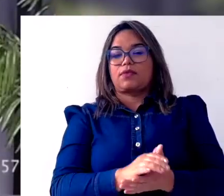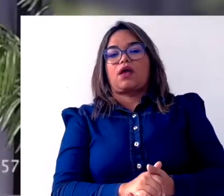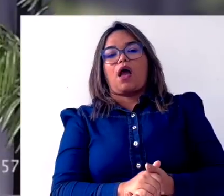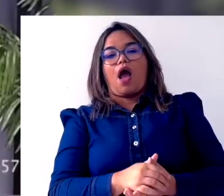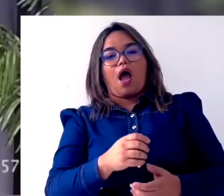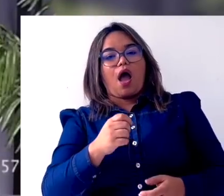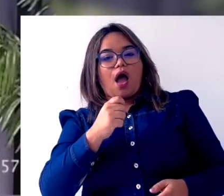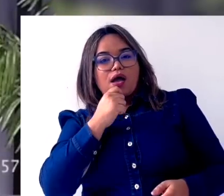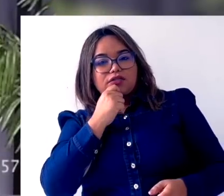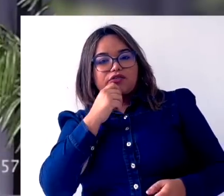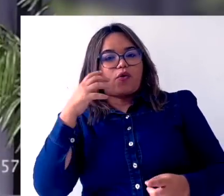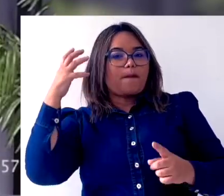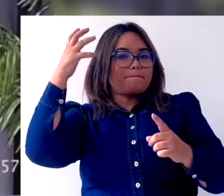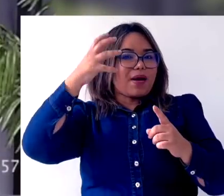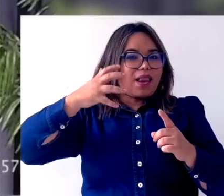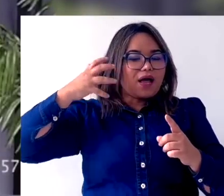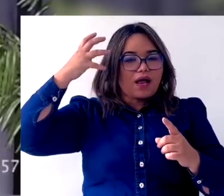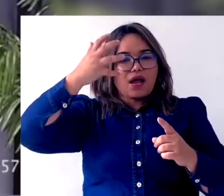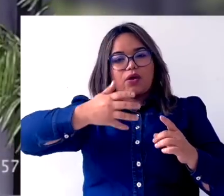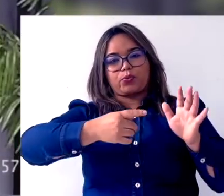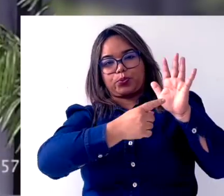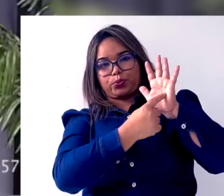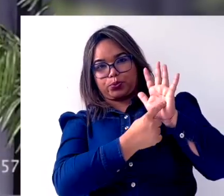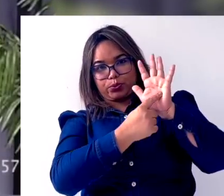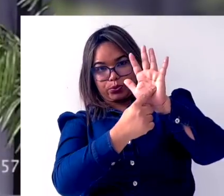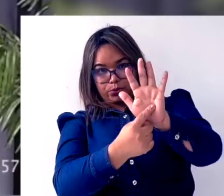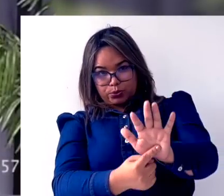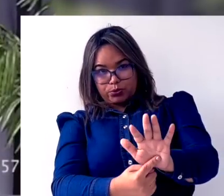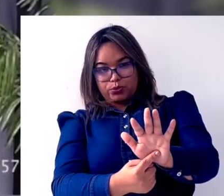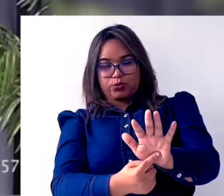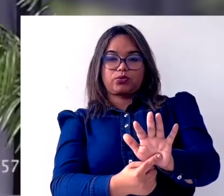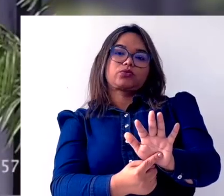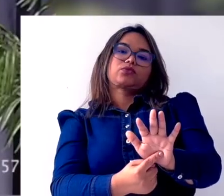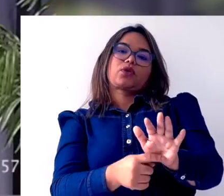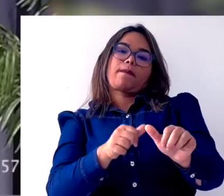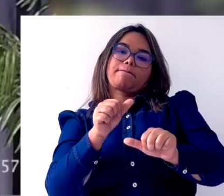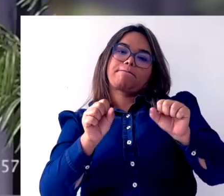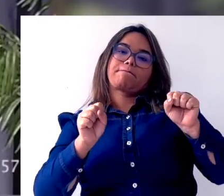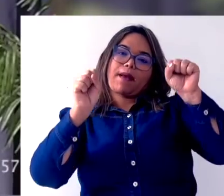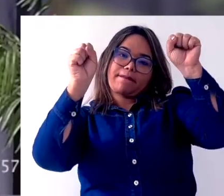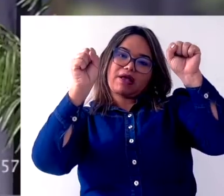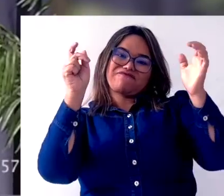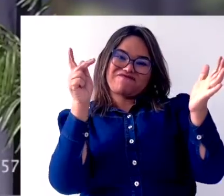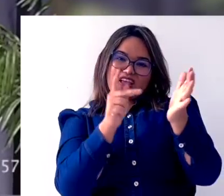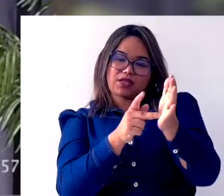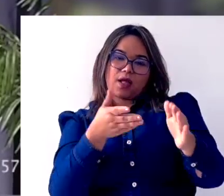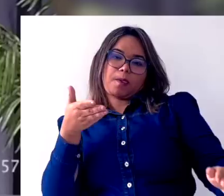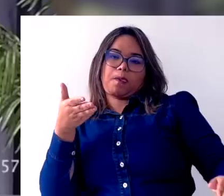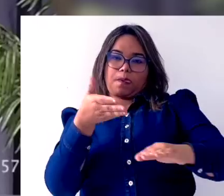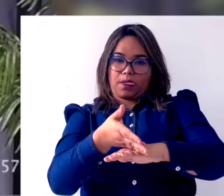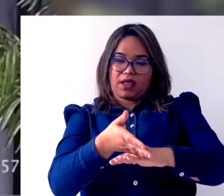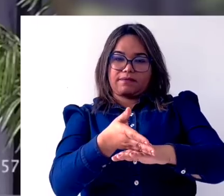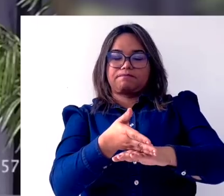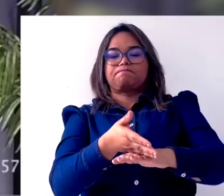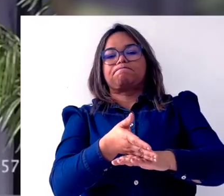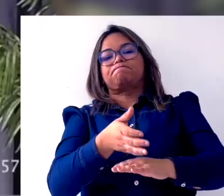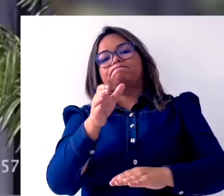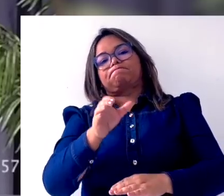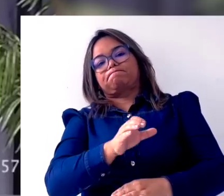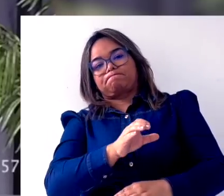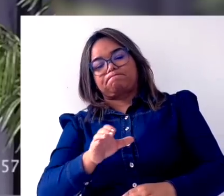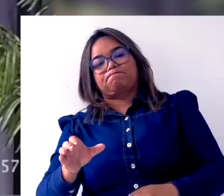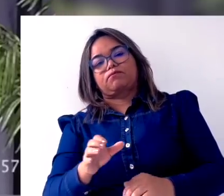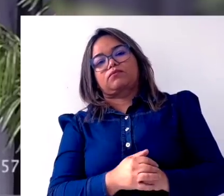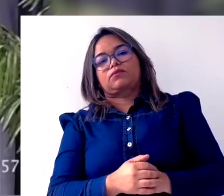Essa é uma boa pergunta. Eu ainda vou lhes dar uma palestra que vai mostrar para vocês se de fato o protestantismo foi